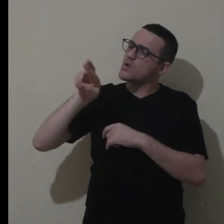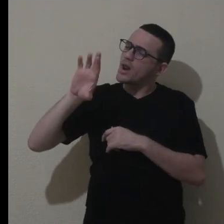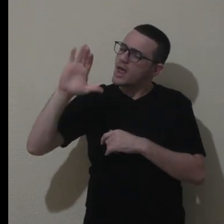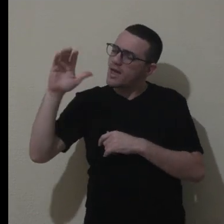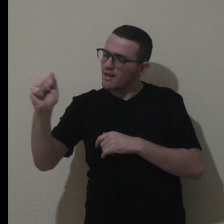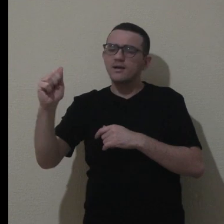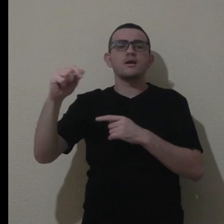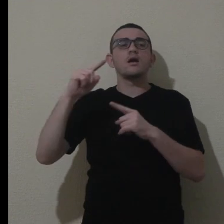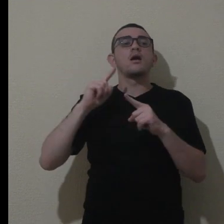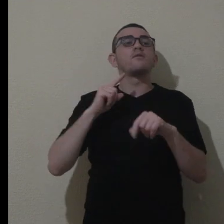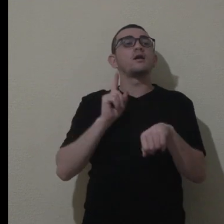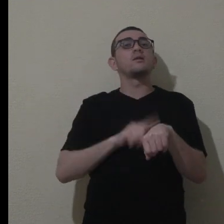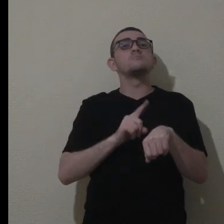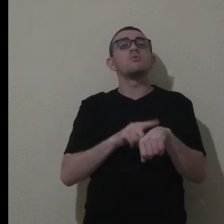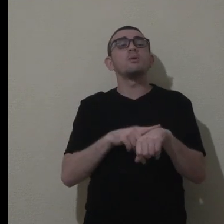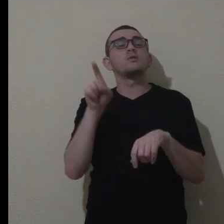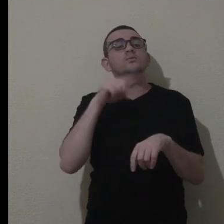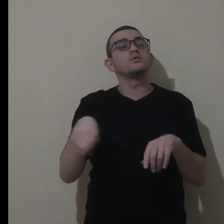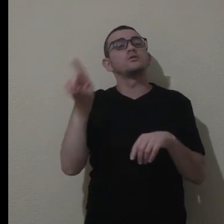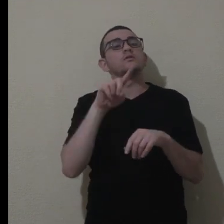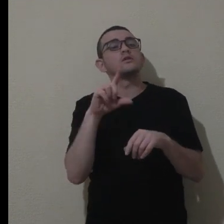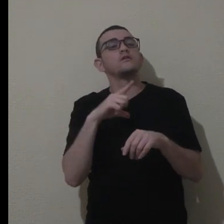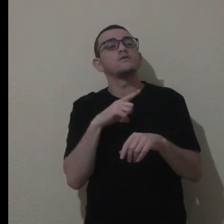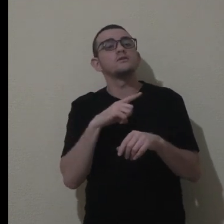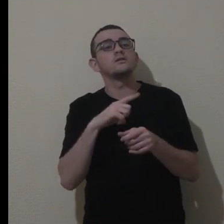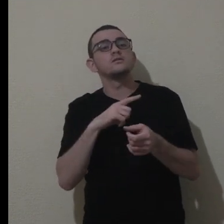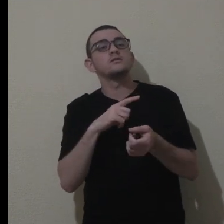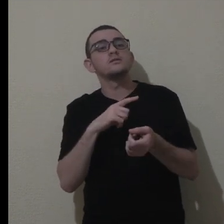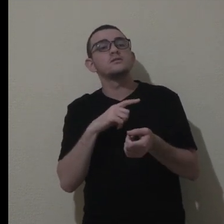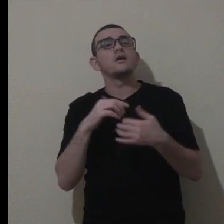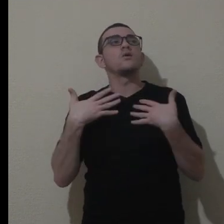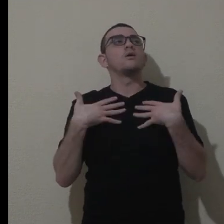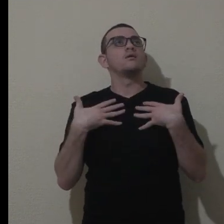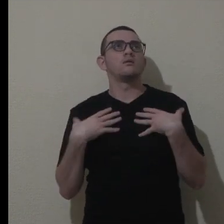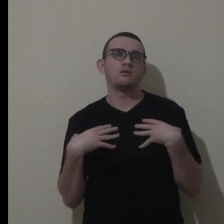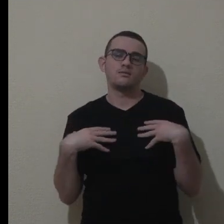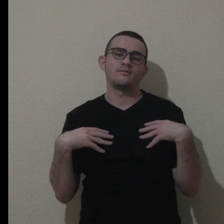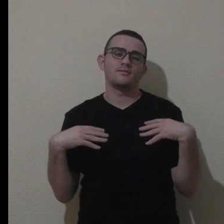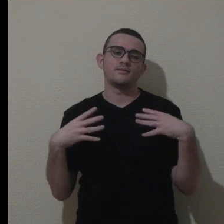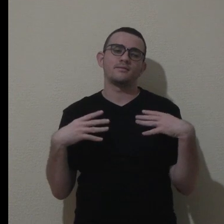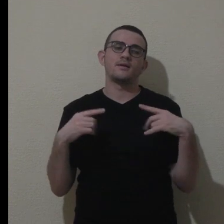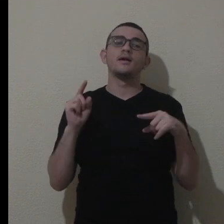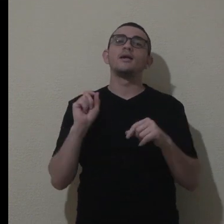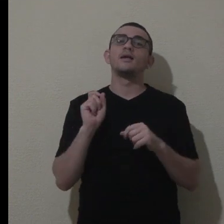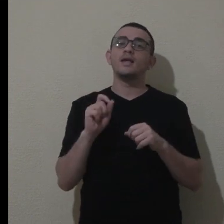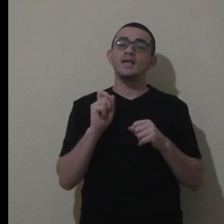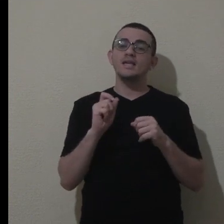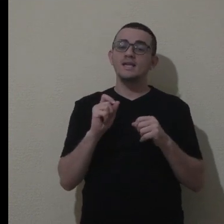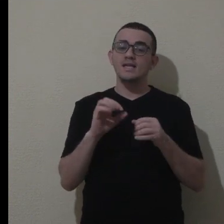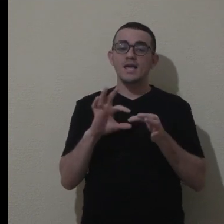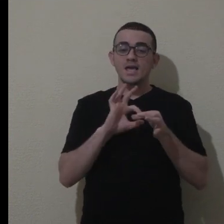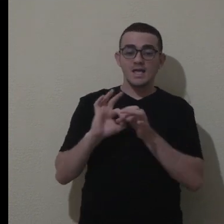ela vem de situações em que vocês têm um momento de relaxamento, em que